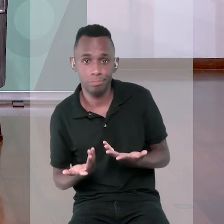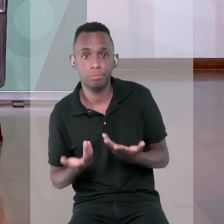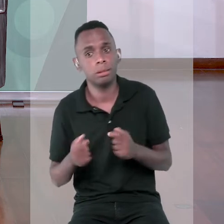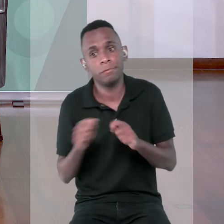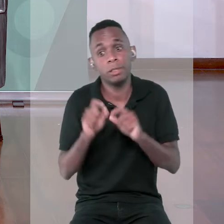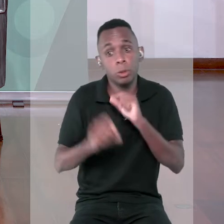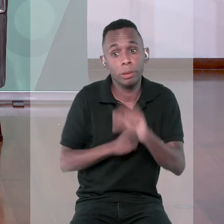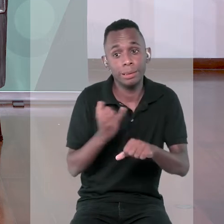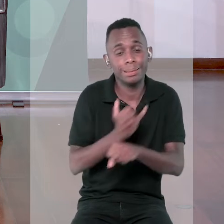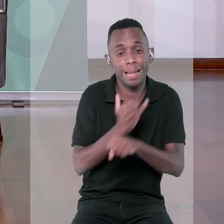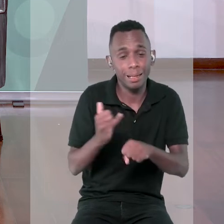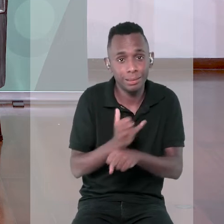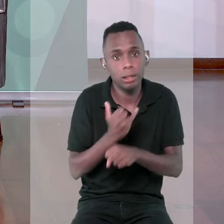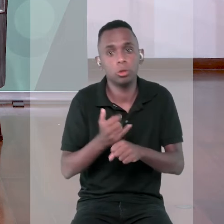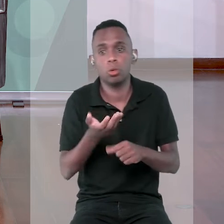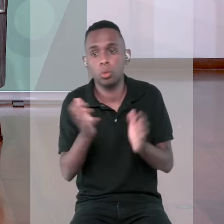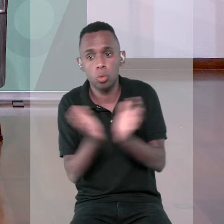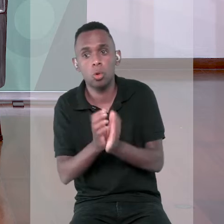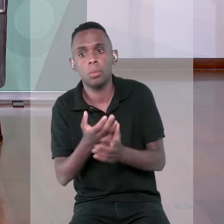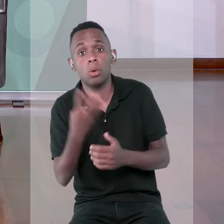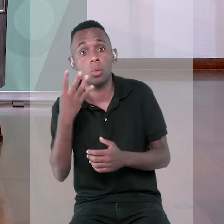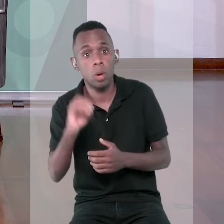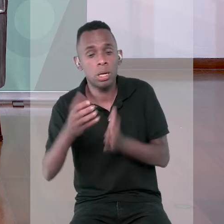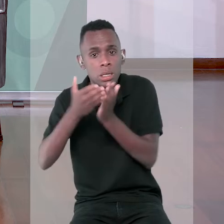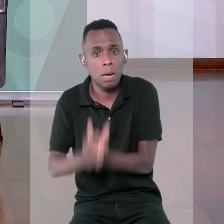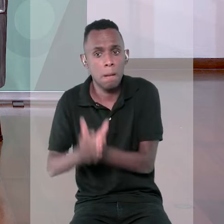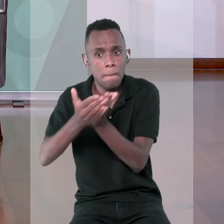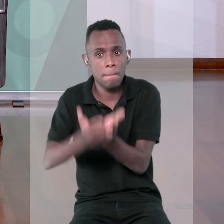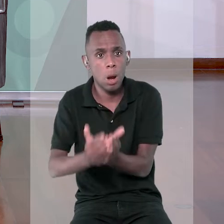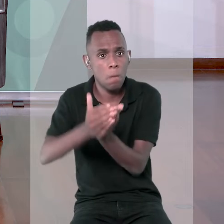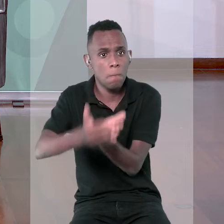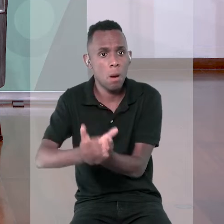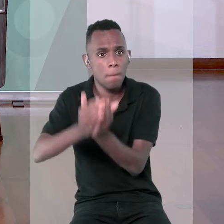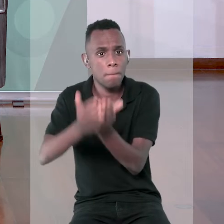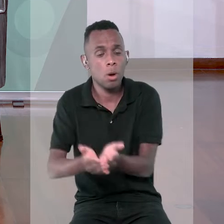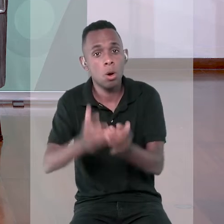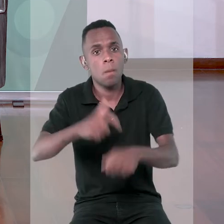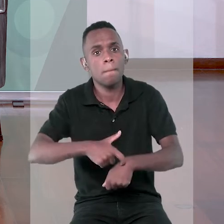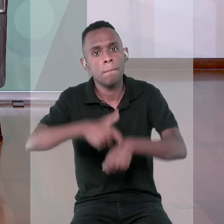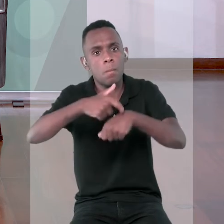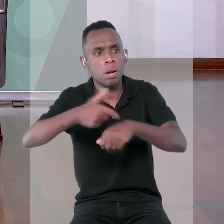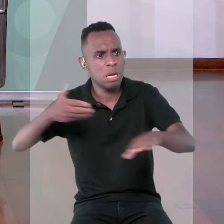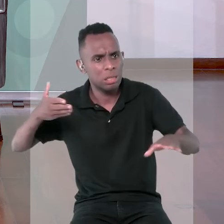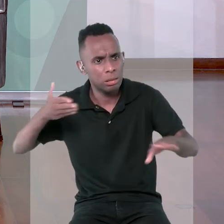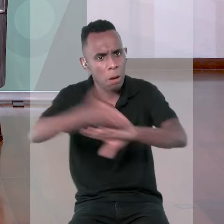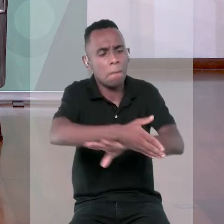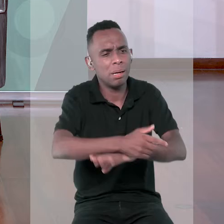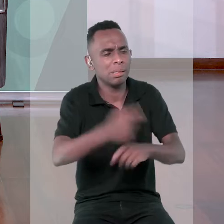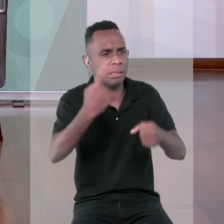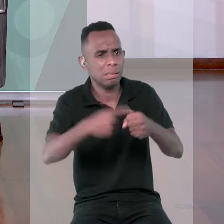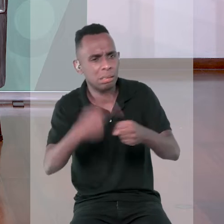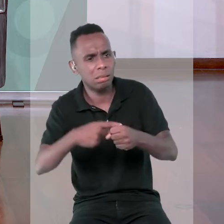que fazer e os portugueses vieram com 40 embarcações. E aí, na hora, eles atacam a